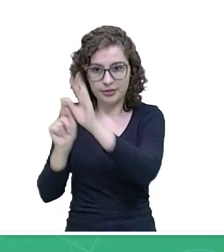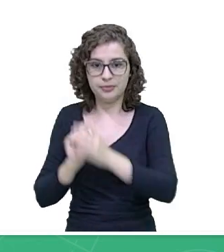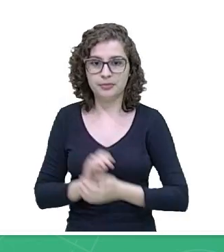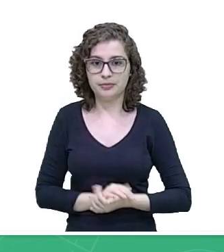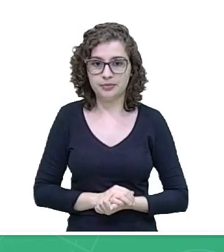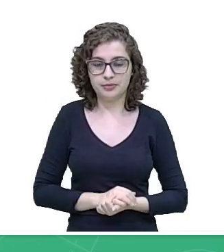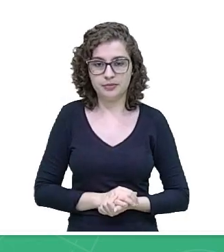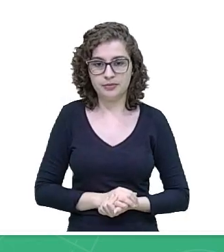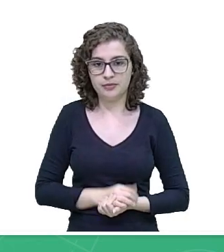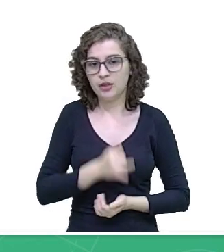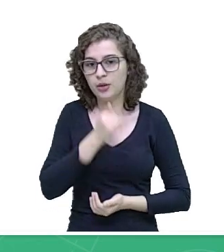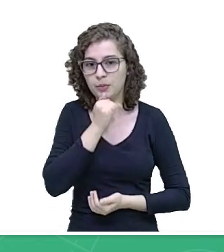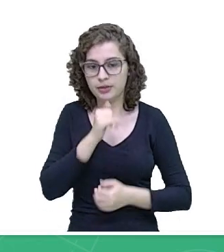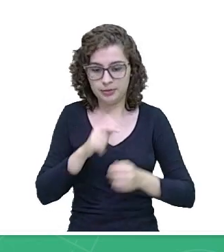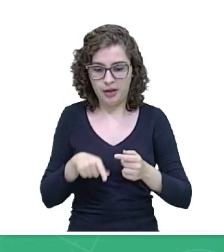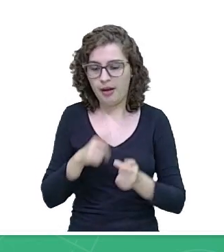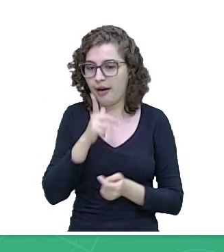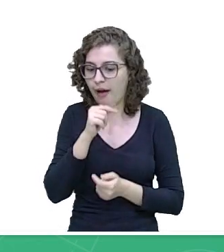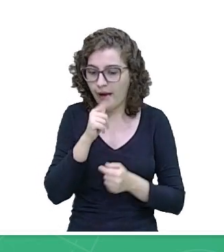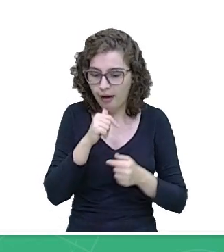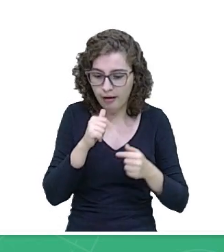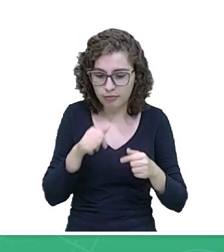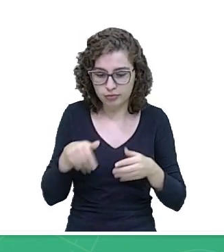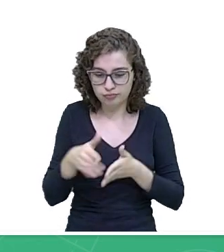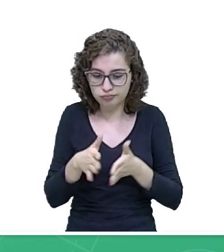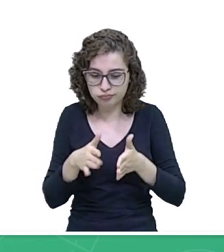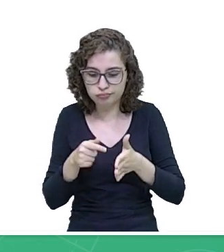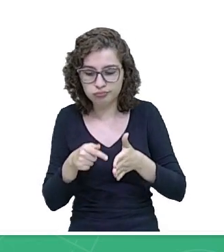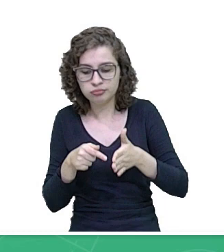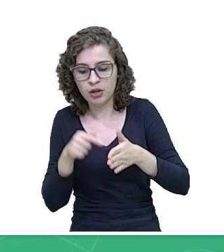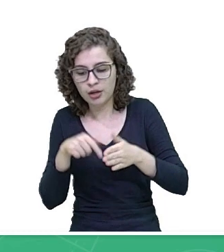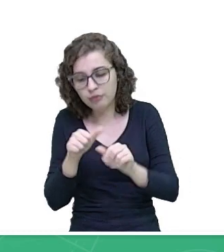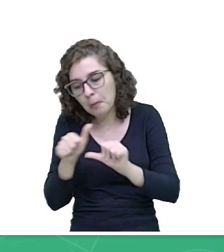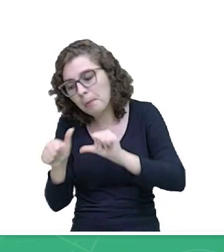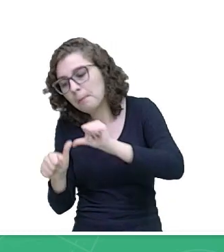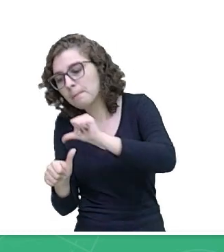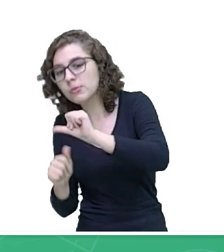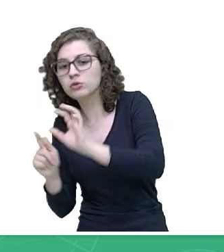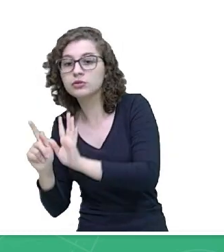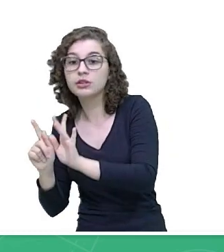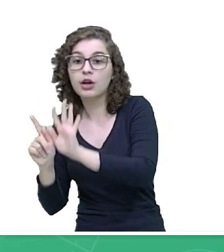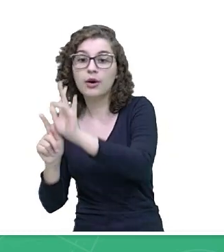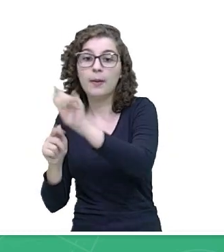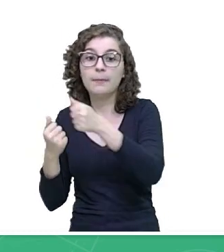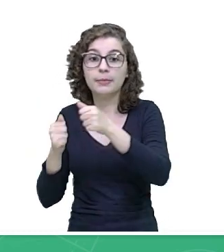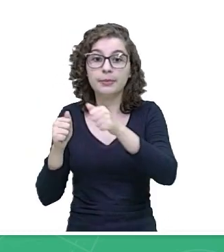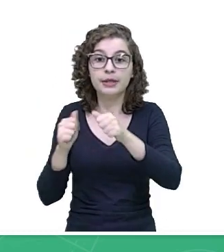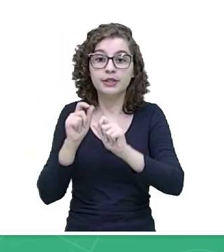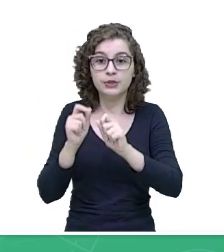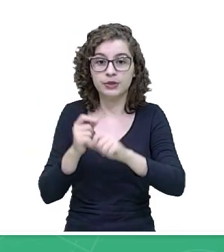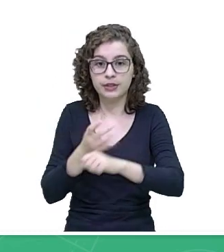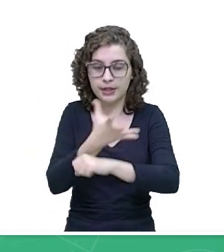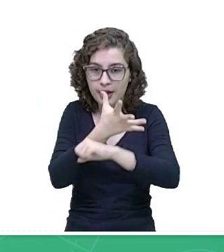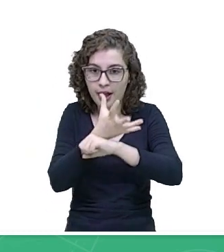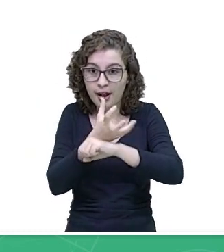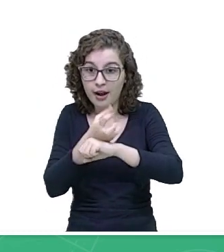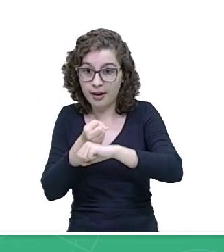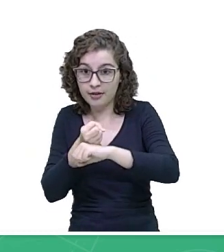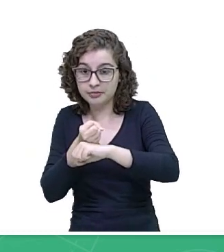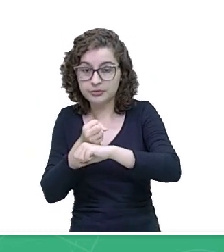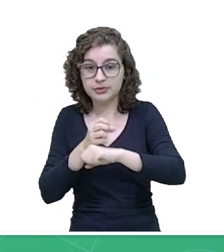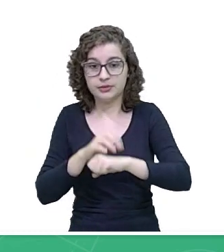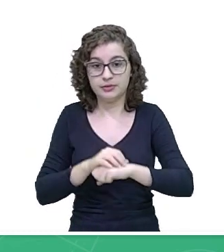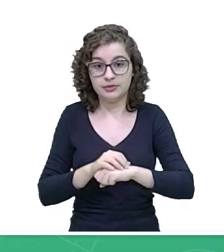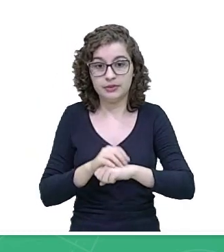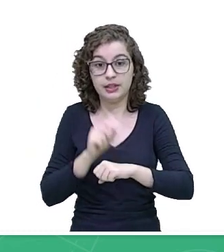uma substância que está no estado líquido, para passar para o estado gasoso, é necessário absorver energia. Então,